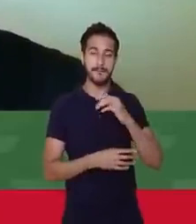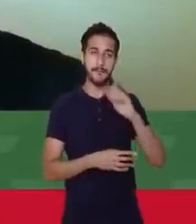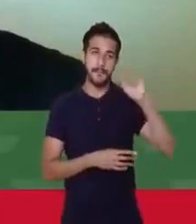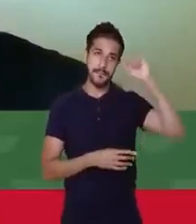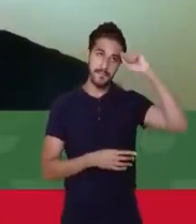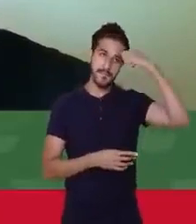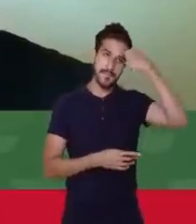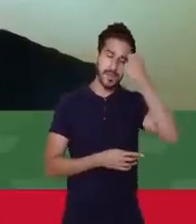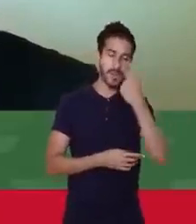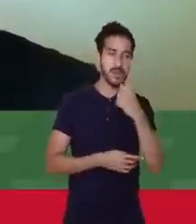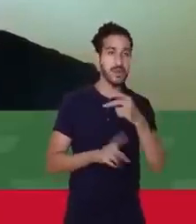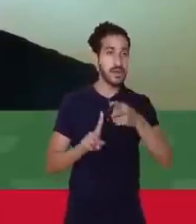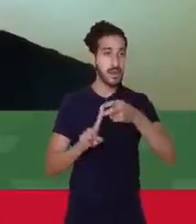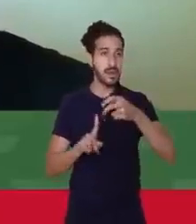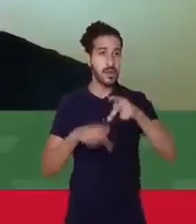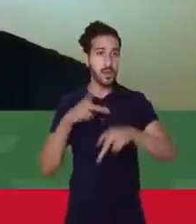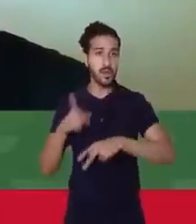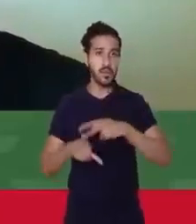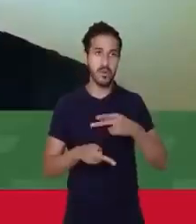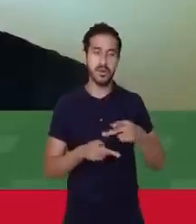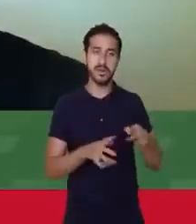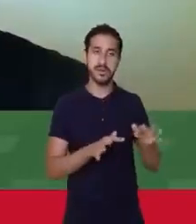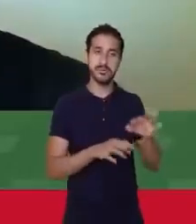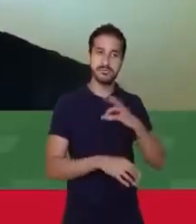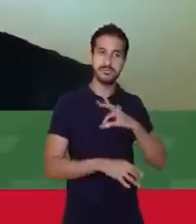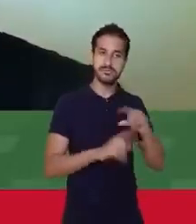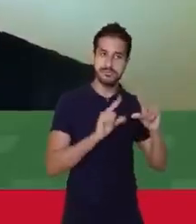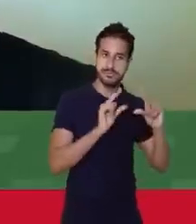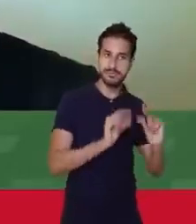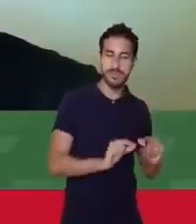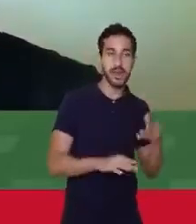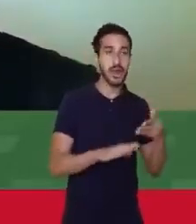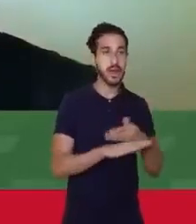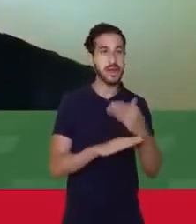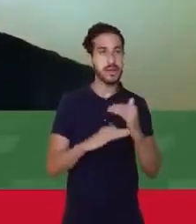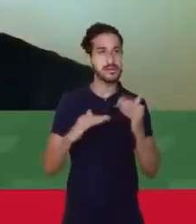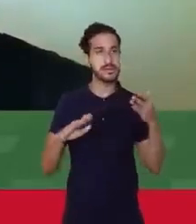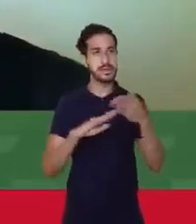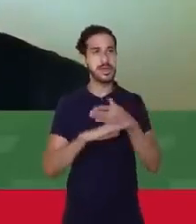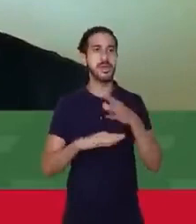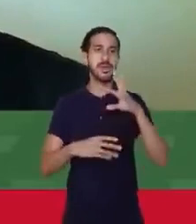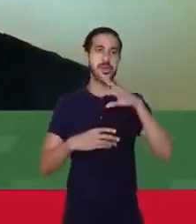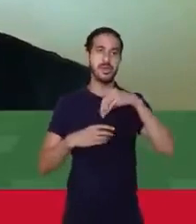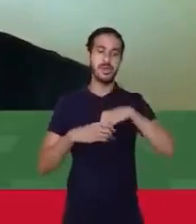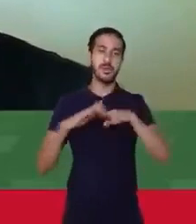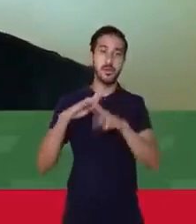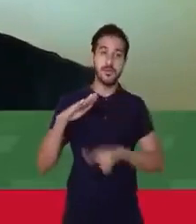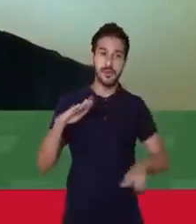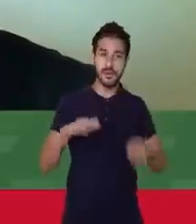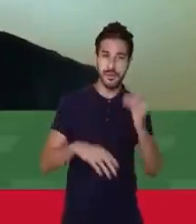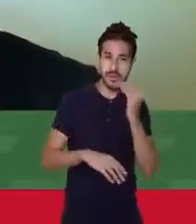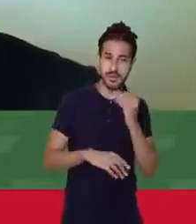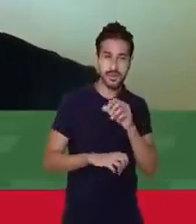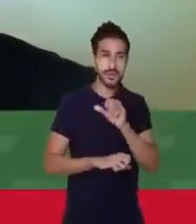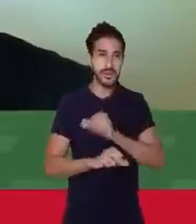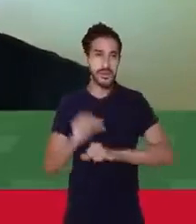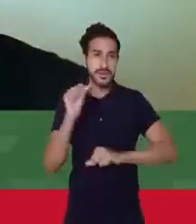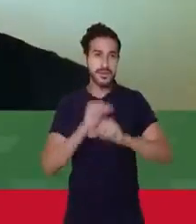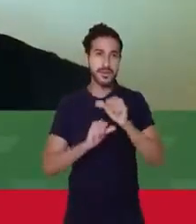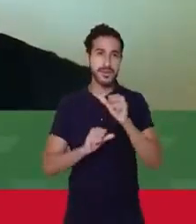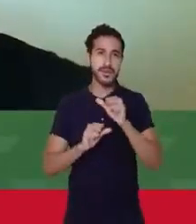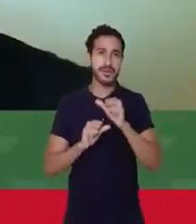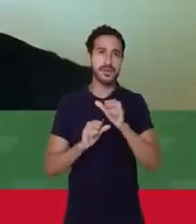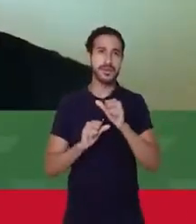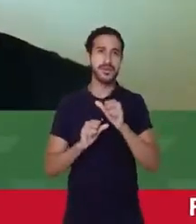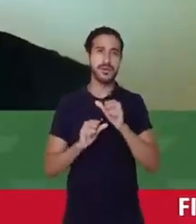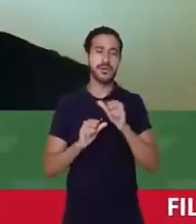os indígenas e a população de baixa renda o acesso privilegiado à universidade, tentando mudar, inclusive, a cor